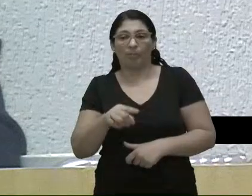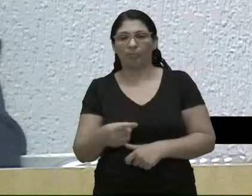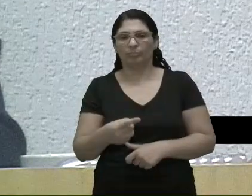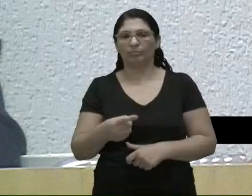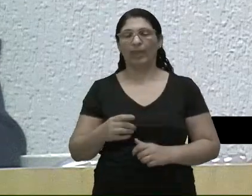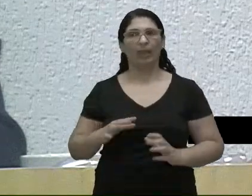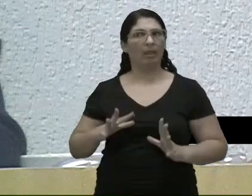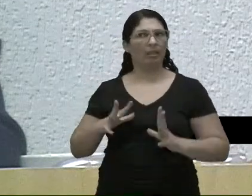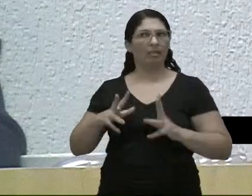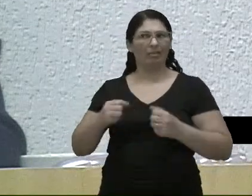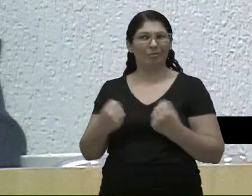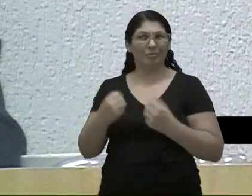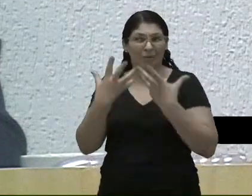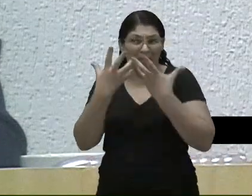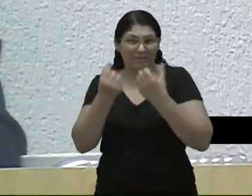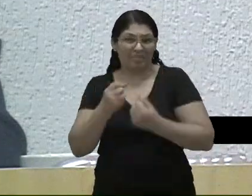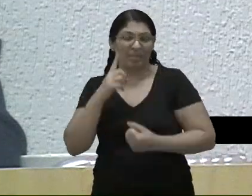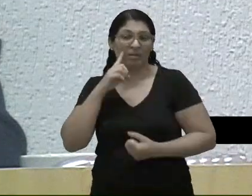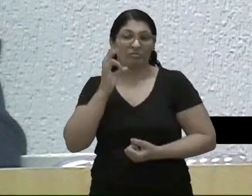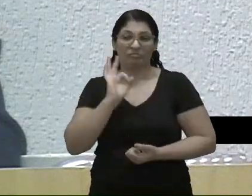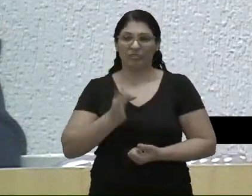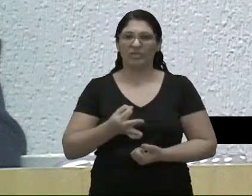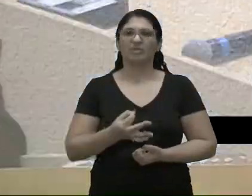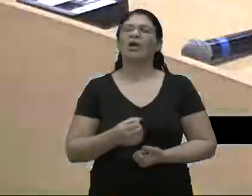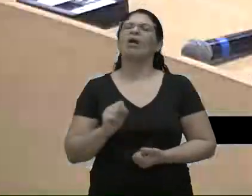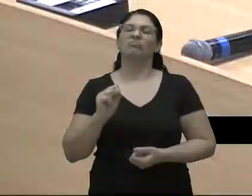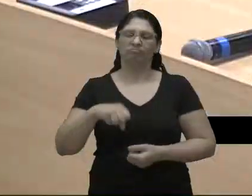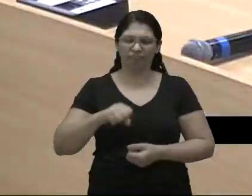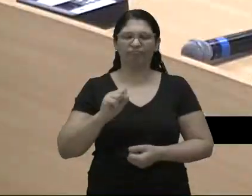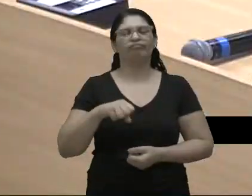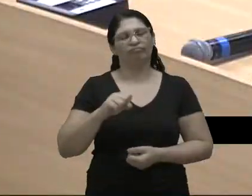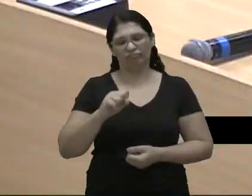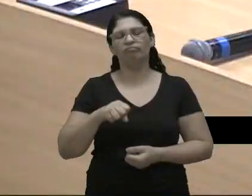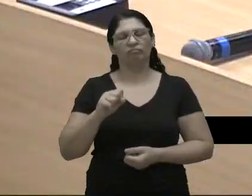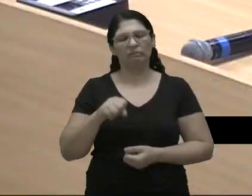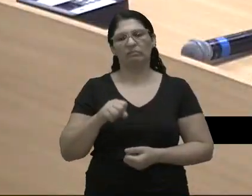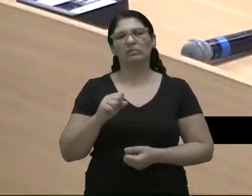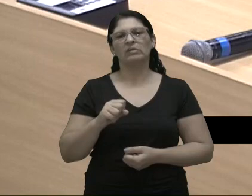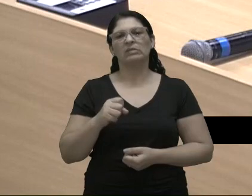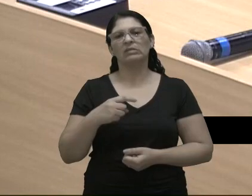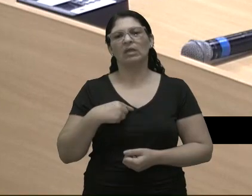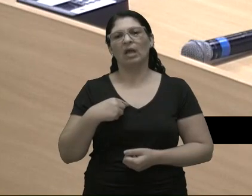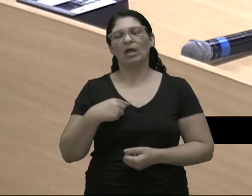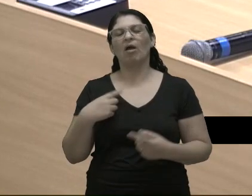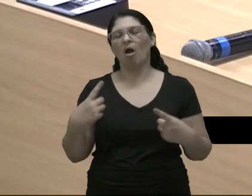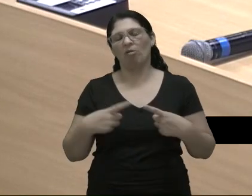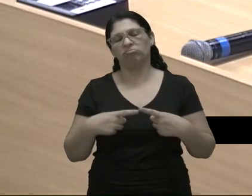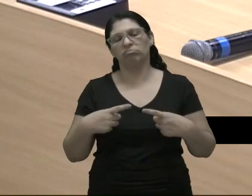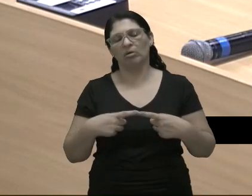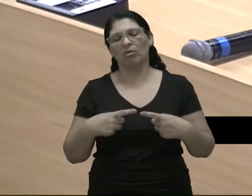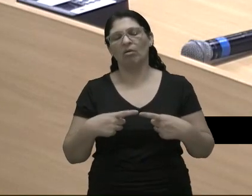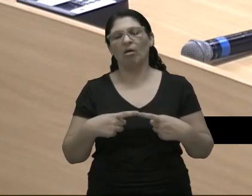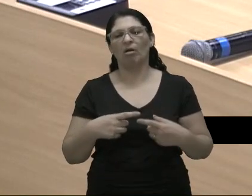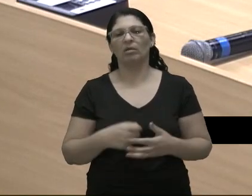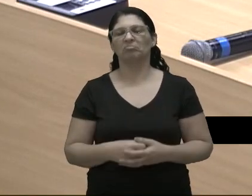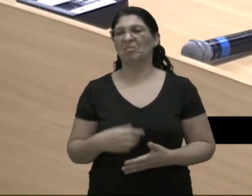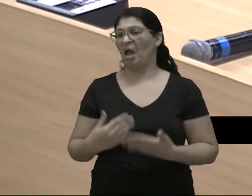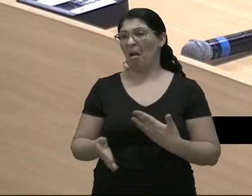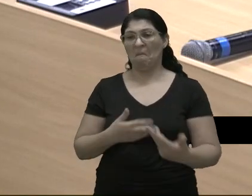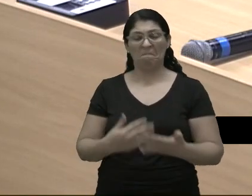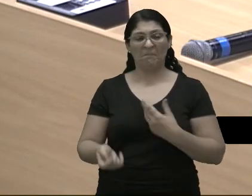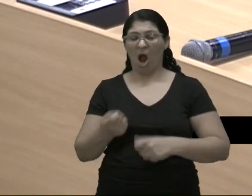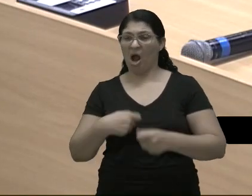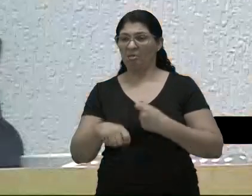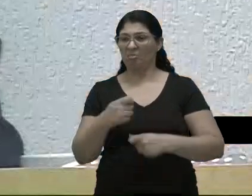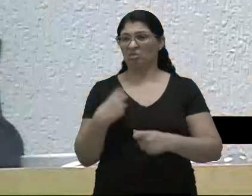contratados precisam ter seu pagamento em dia. Aí é, claro, né? Claro. Não justifica isso. Claro, eu também acho. Não, também sou não dessa importa opinião. Se o administrativo é